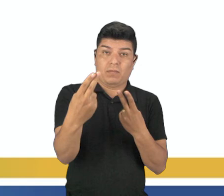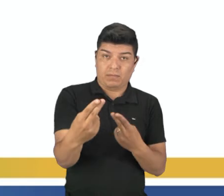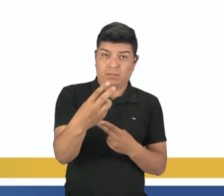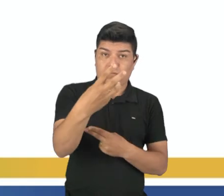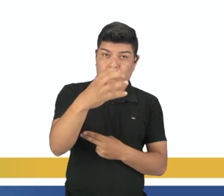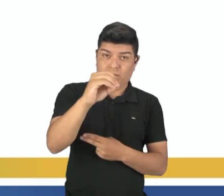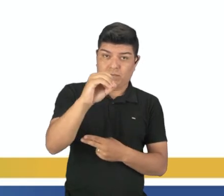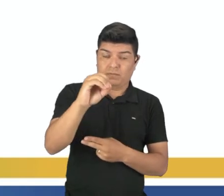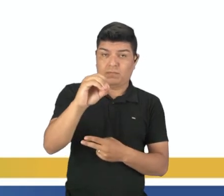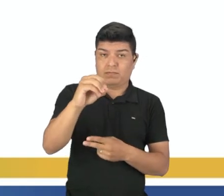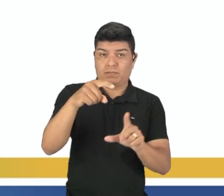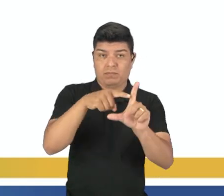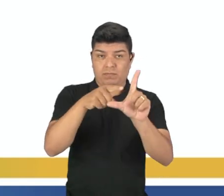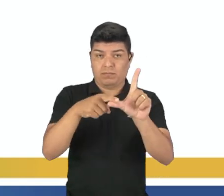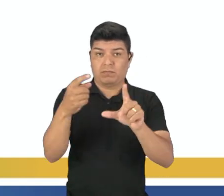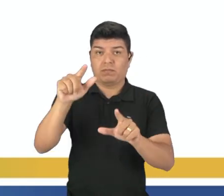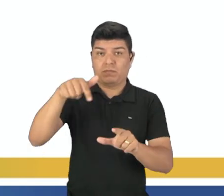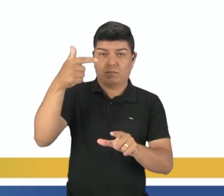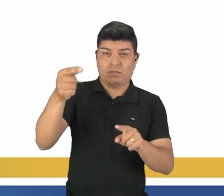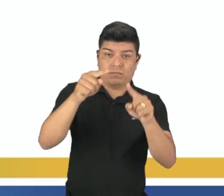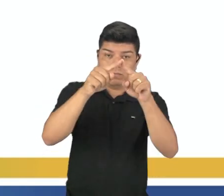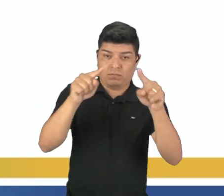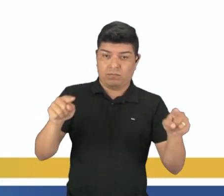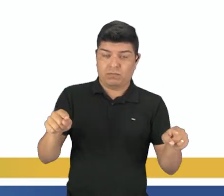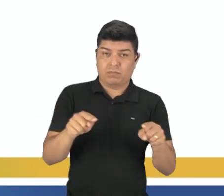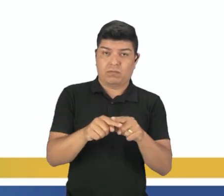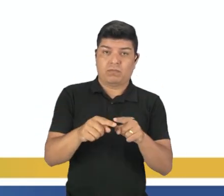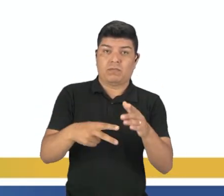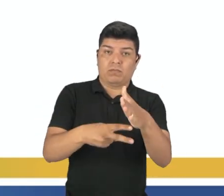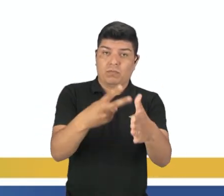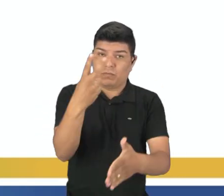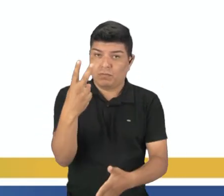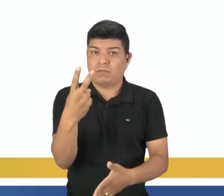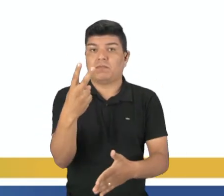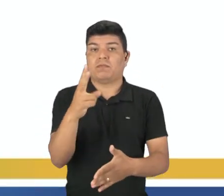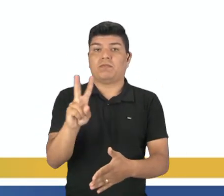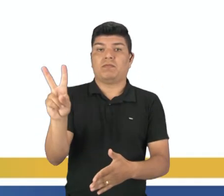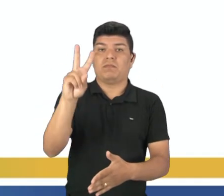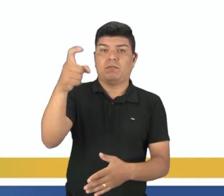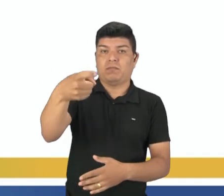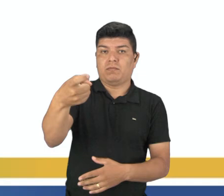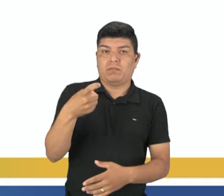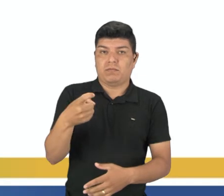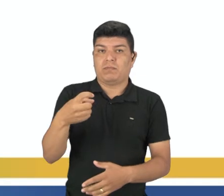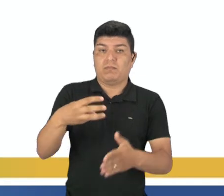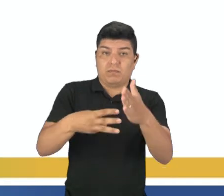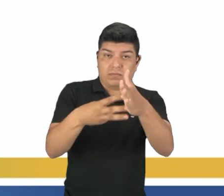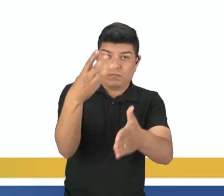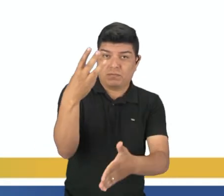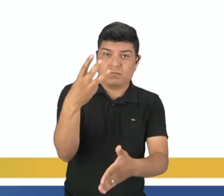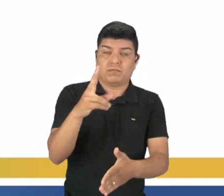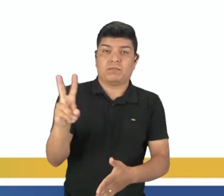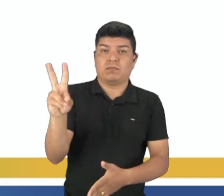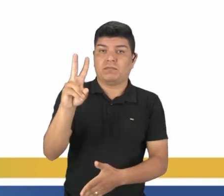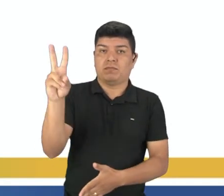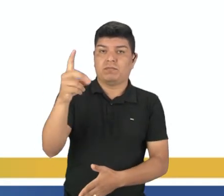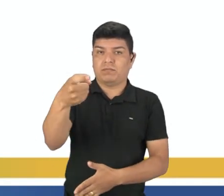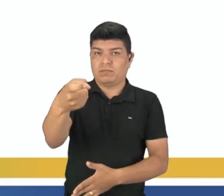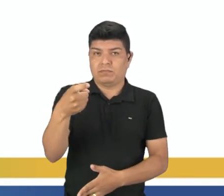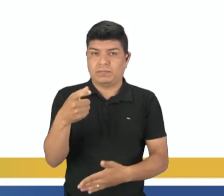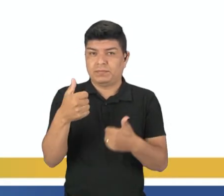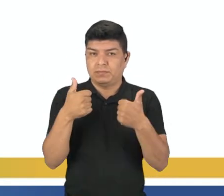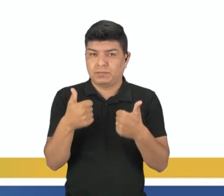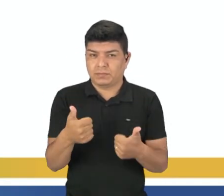né, os outros dois ângulos internos, um mede 2 vezes o valor de x e o outro mede 3 vezes o valor de x,